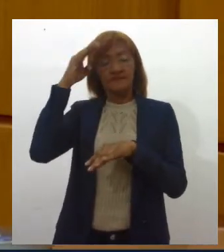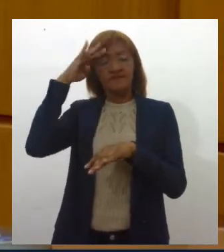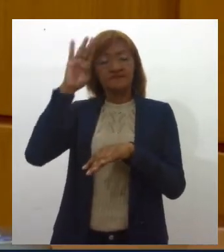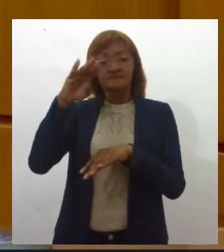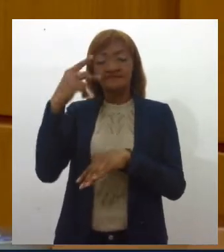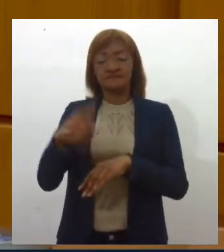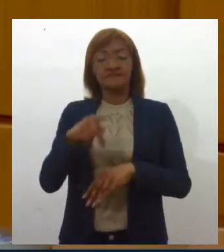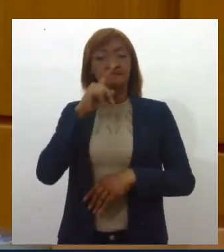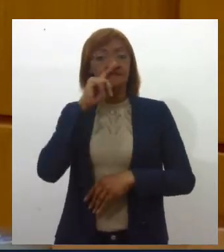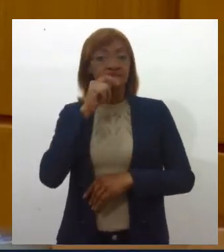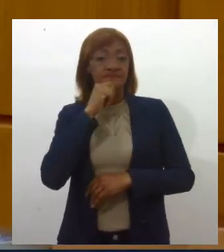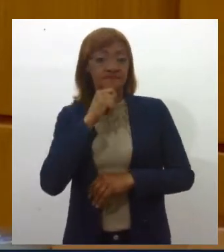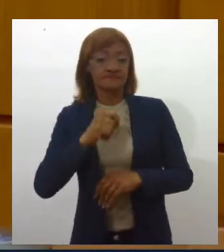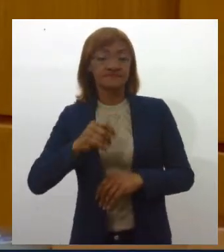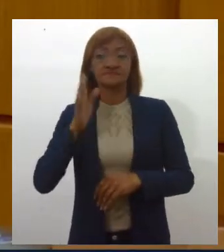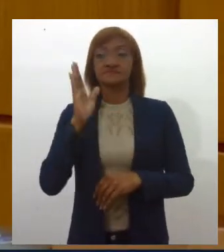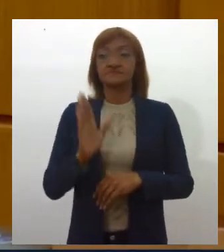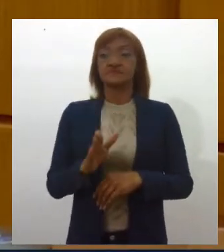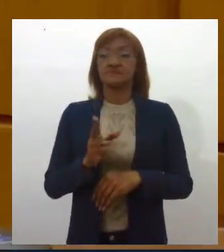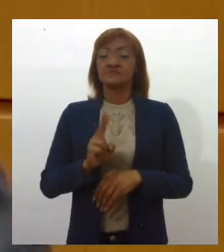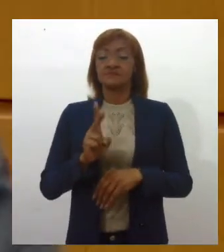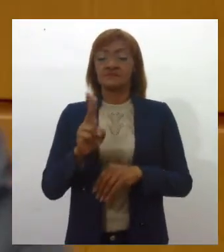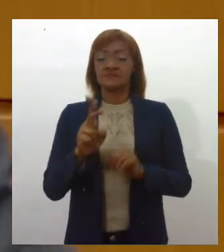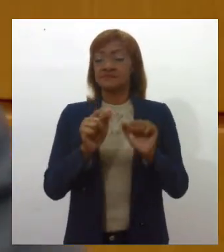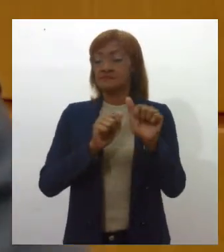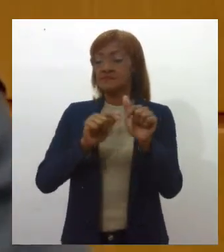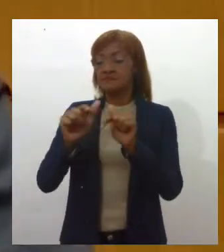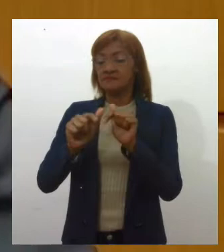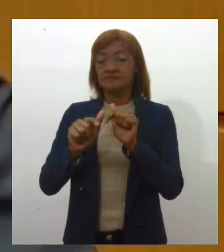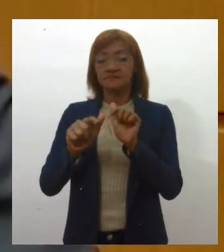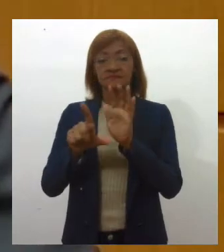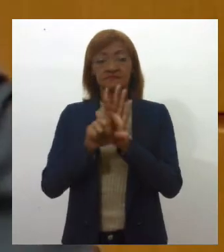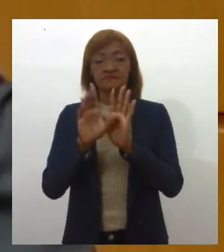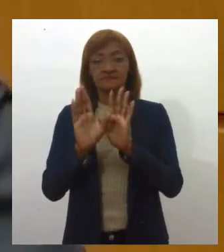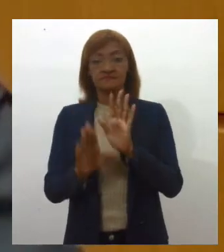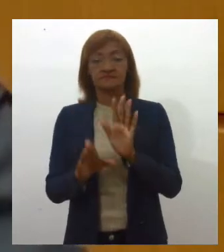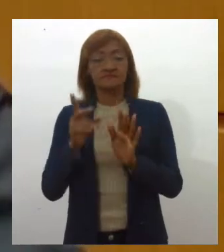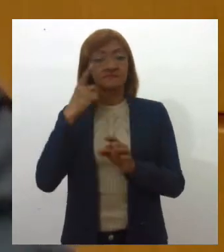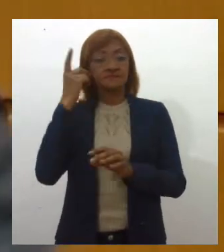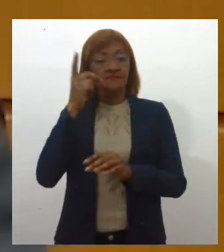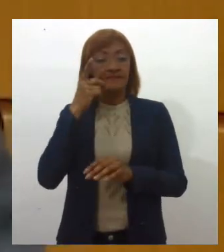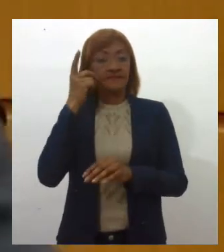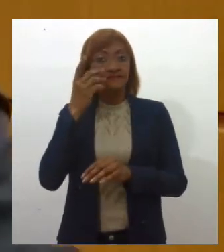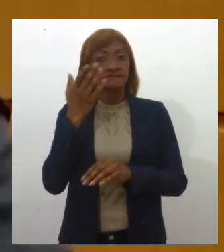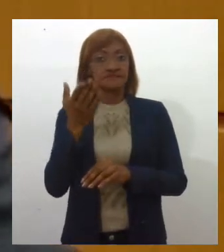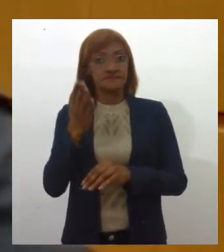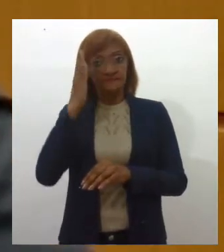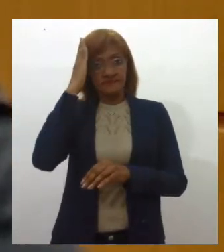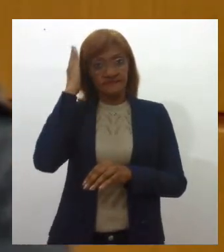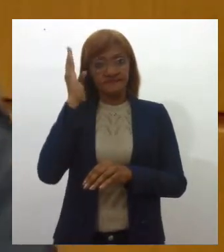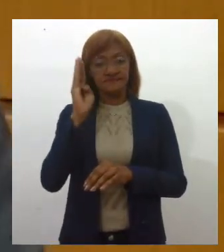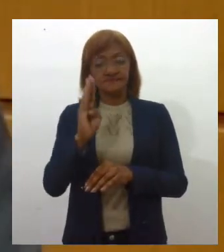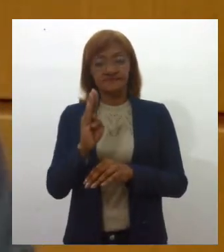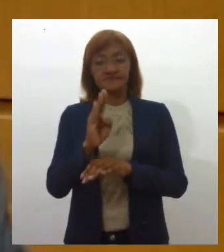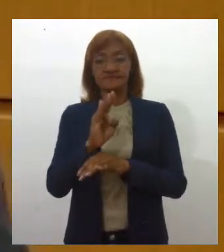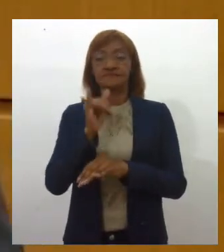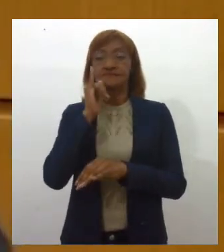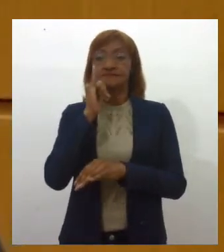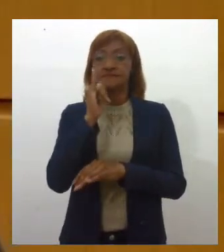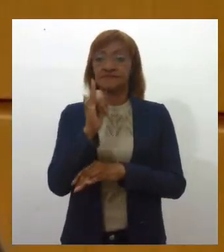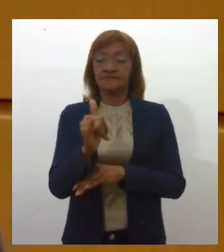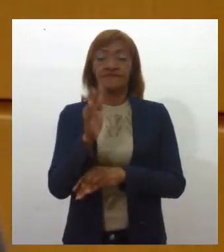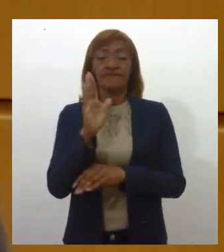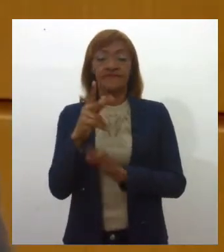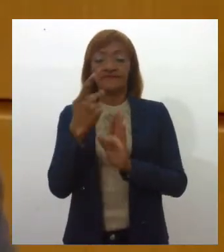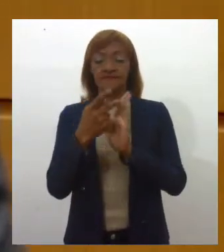se calam em relação à regulamentação do serviço. O deputado Irã Barbosa se pronunciou para anunciar que protocolou na casa um PL